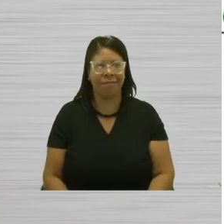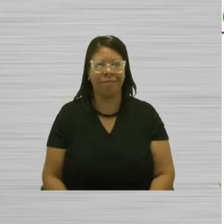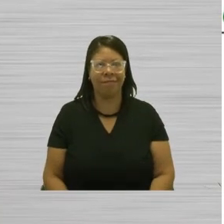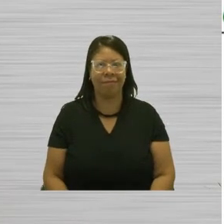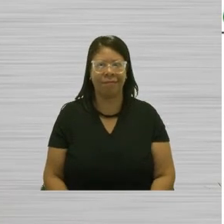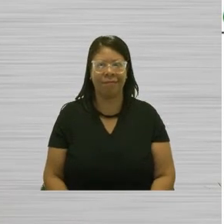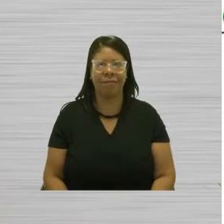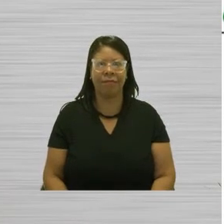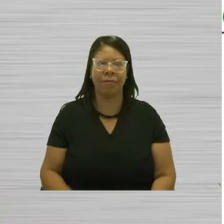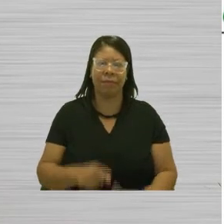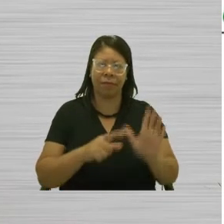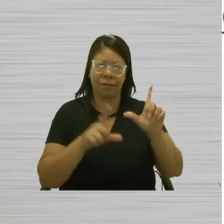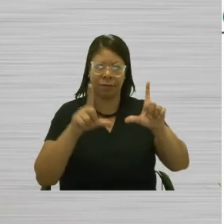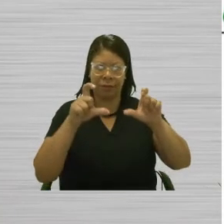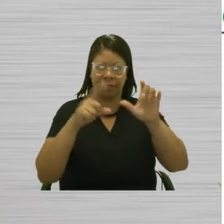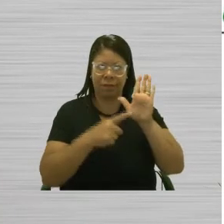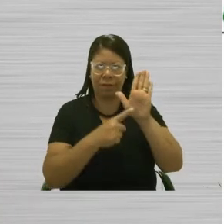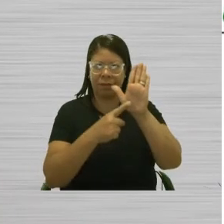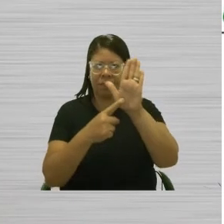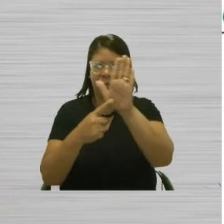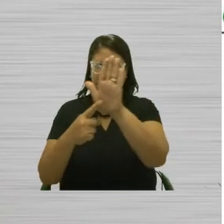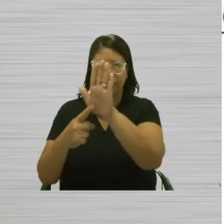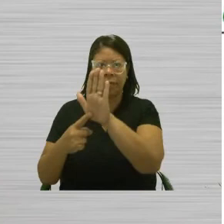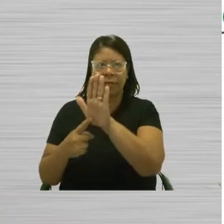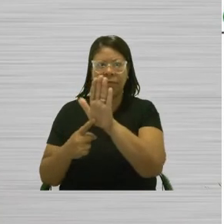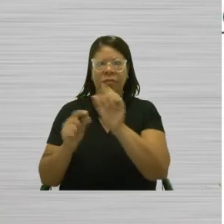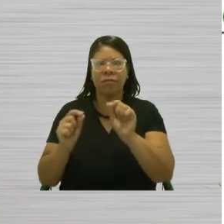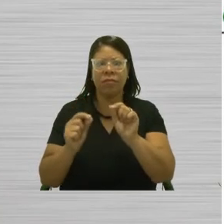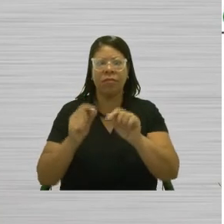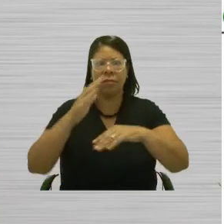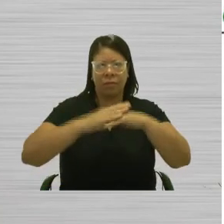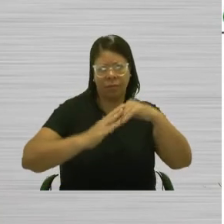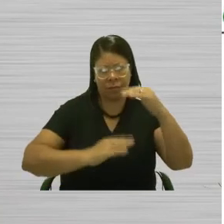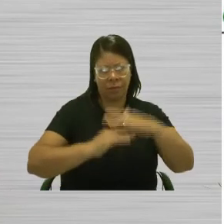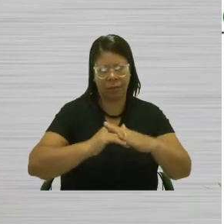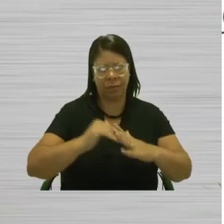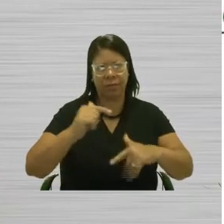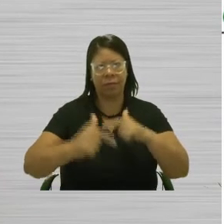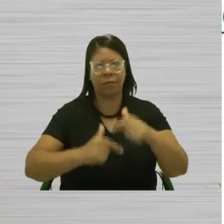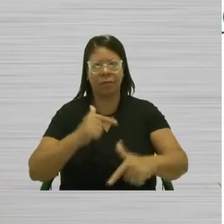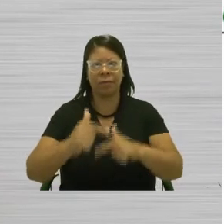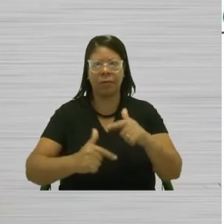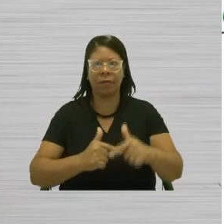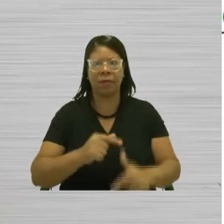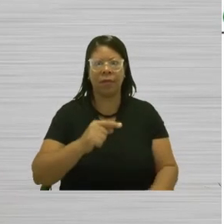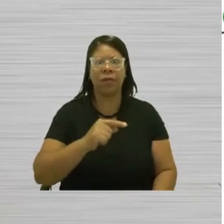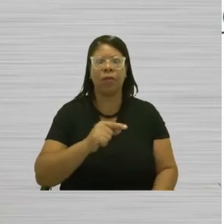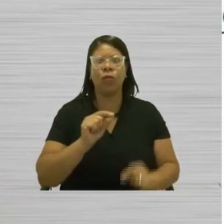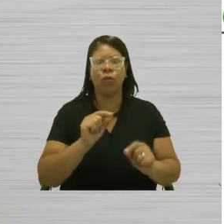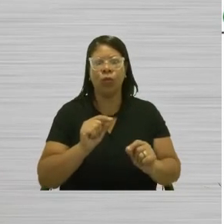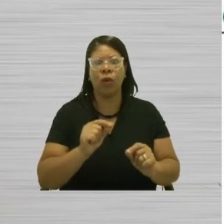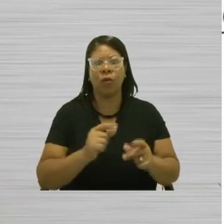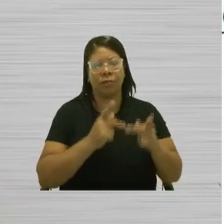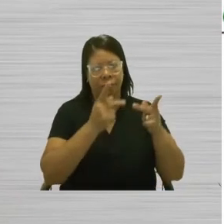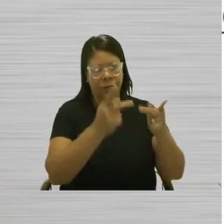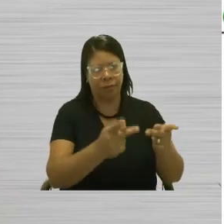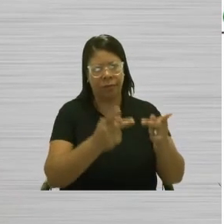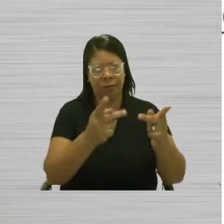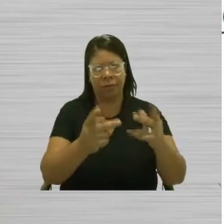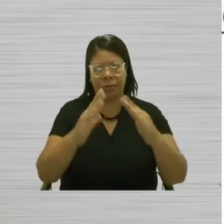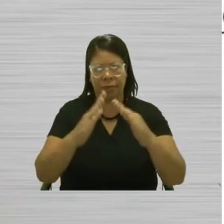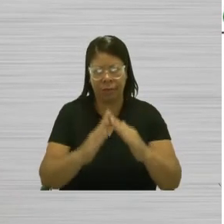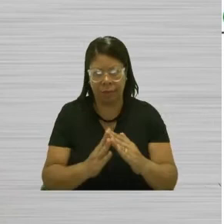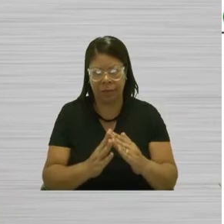Aqui a foto de algumas atividades que a unidade do controle de zoonoses realizou. As visitas na casa, tivemos